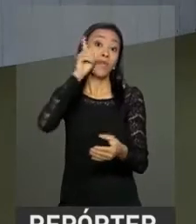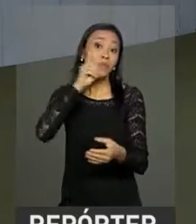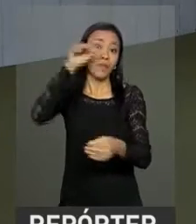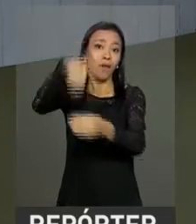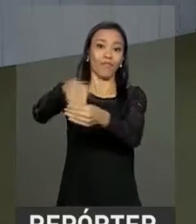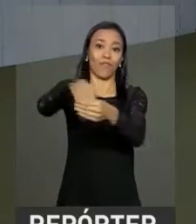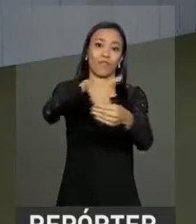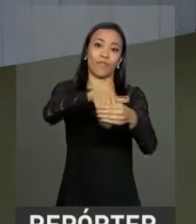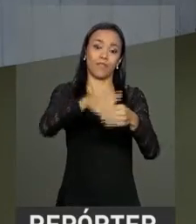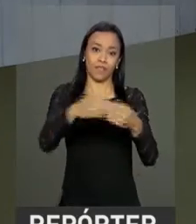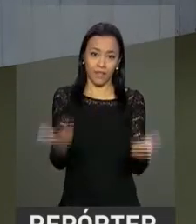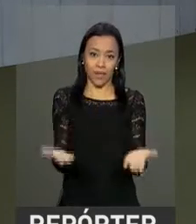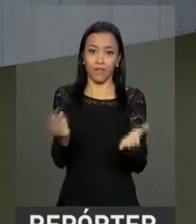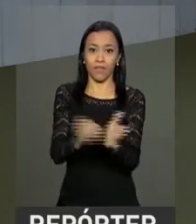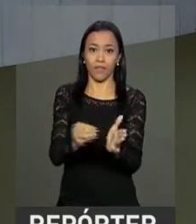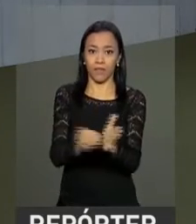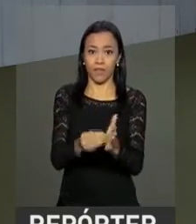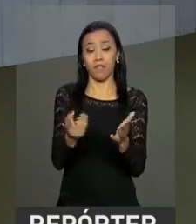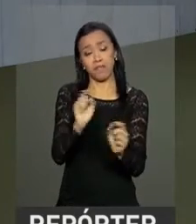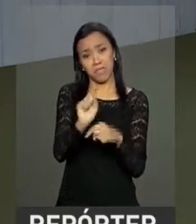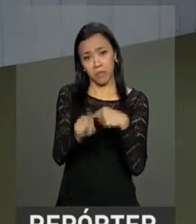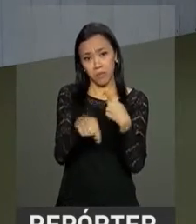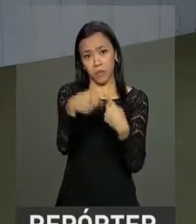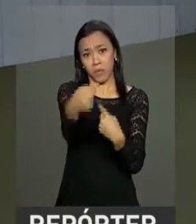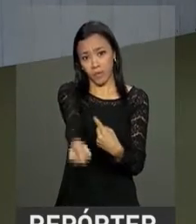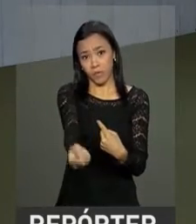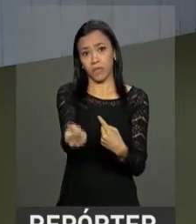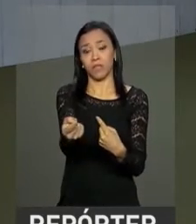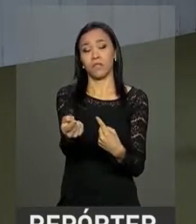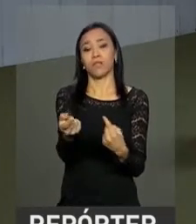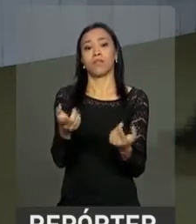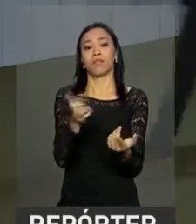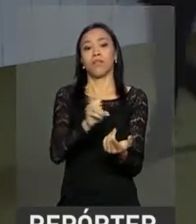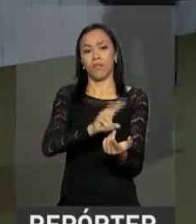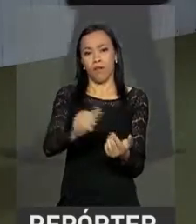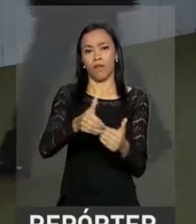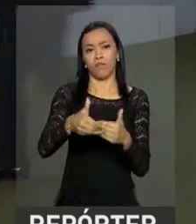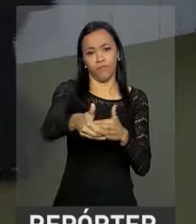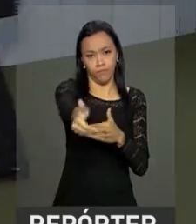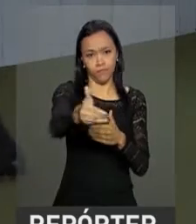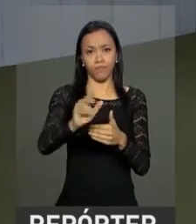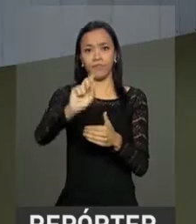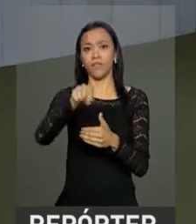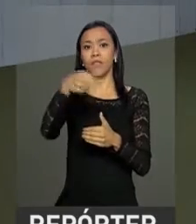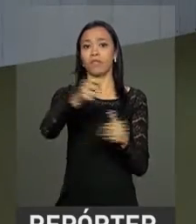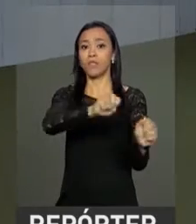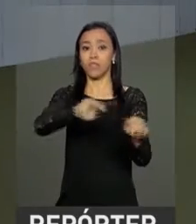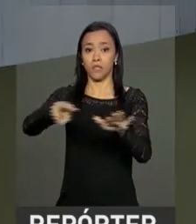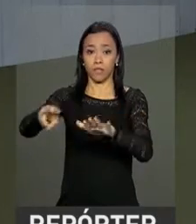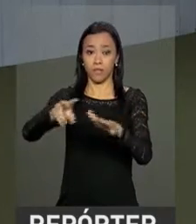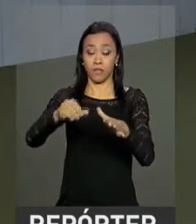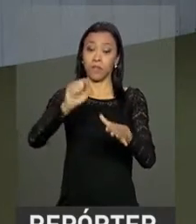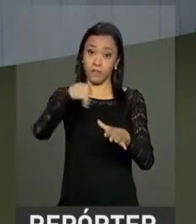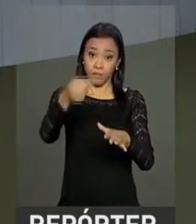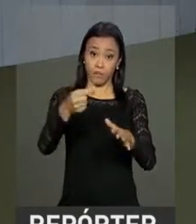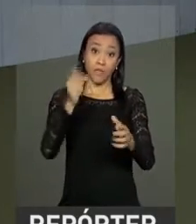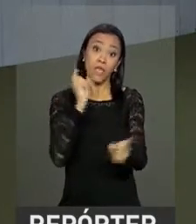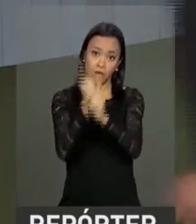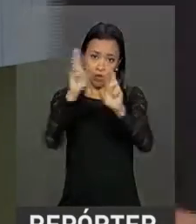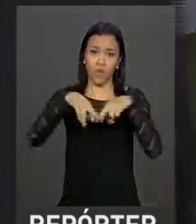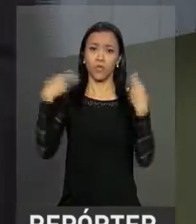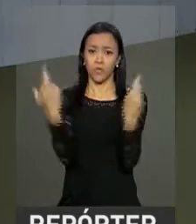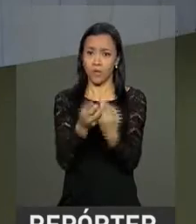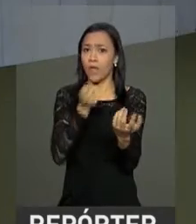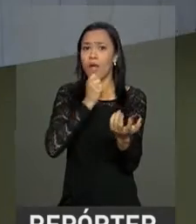serem votados esses destaques eles vão ser incluídos aí na pauta de votações do Congresso Nacional na próxima sessão do congresso